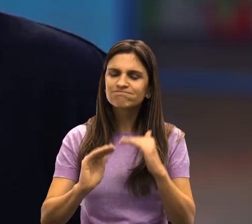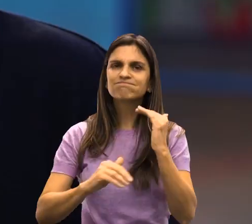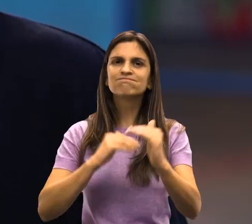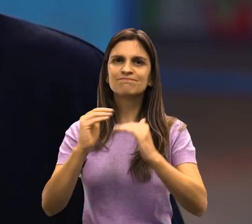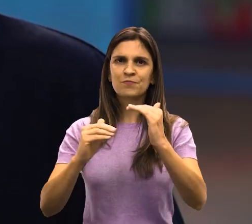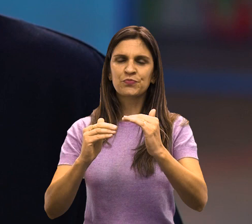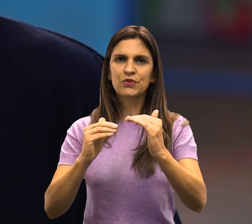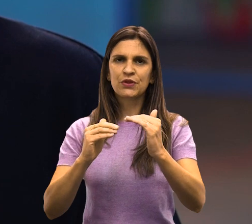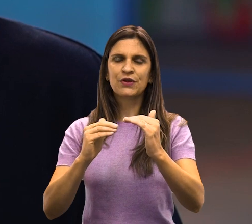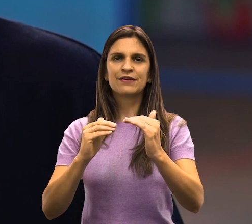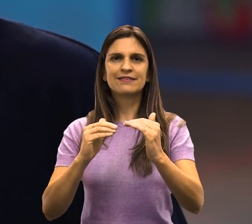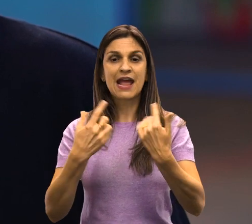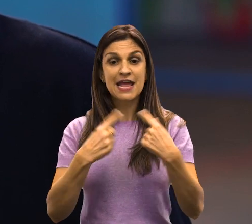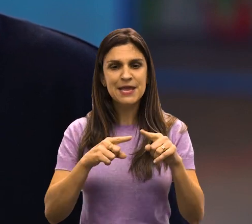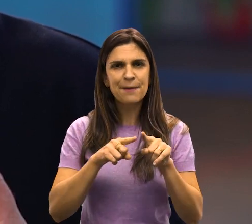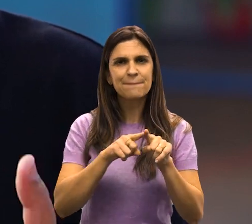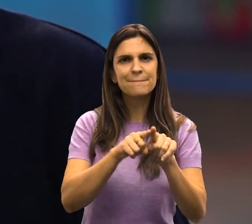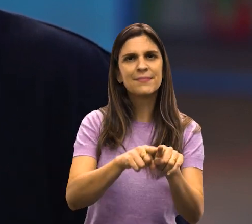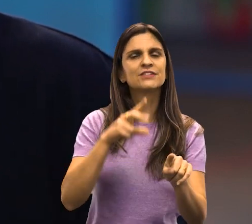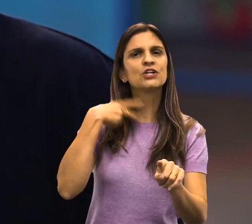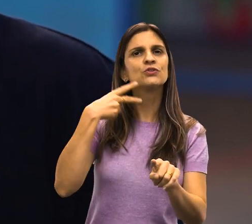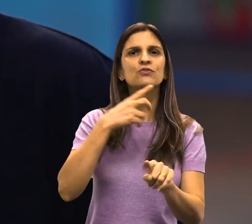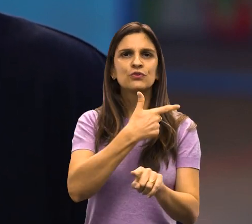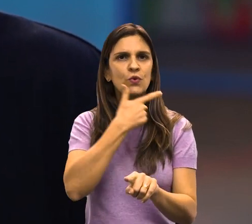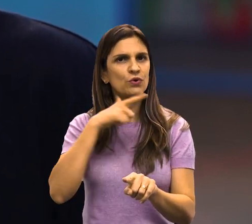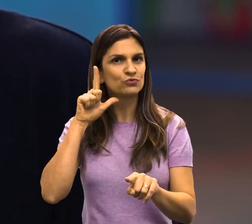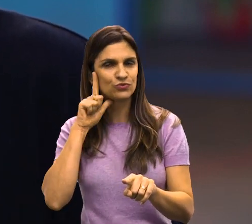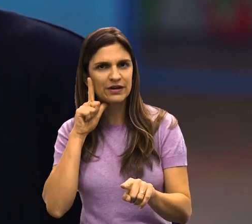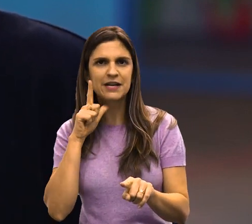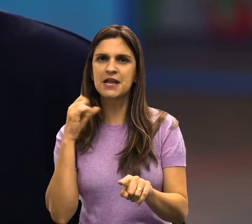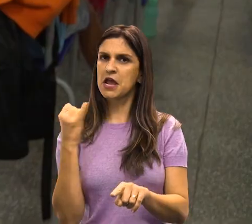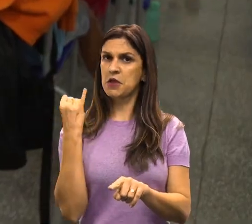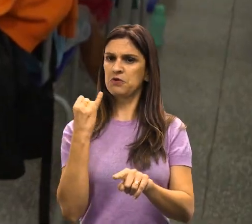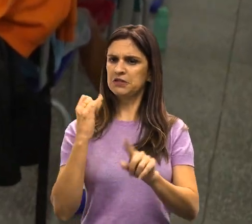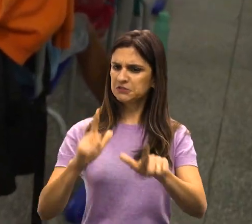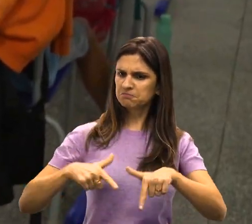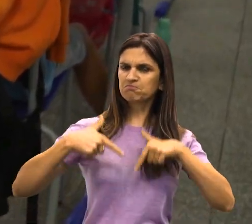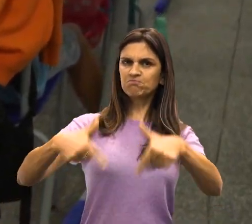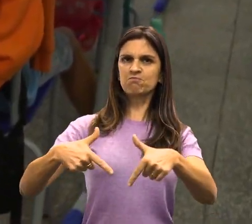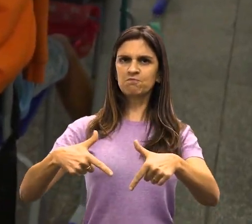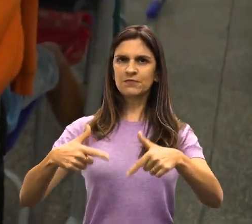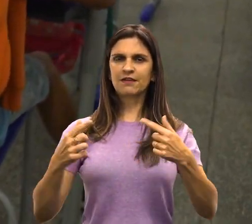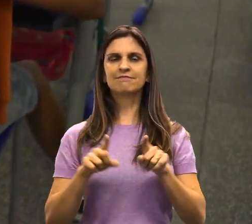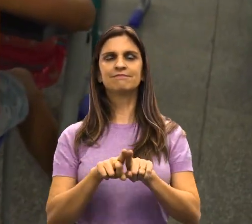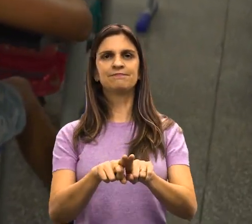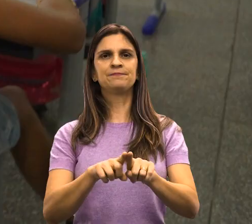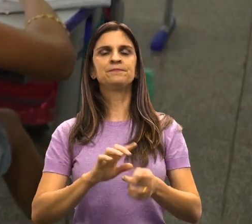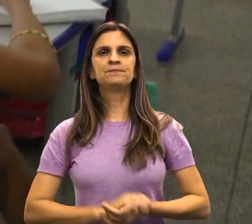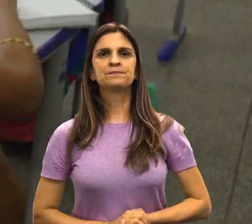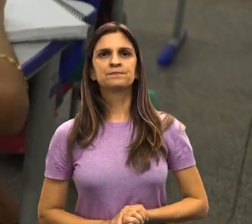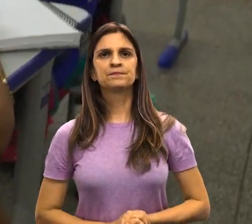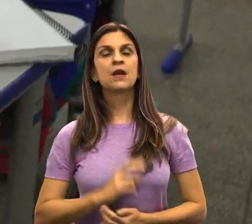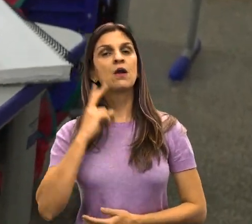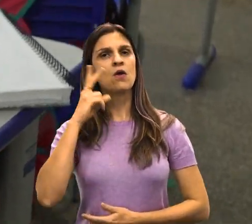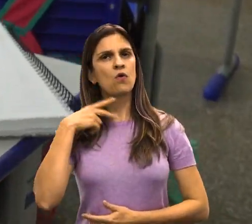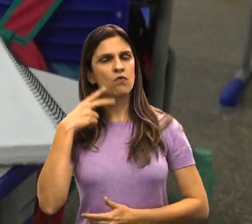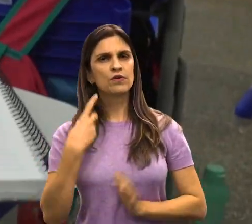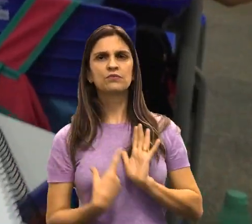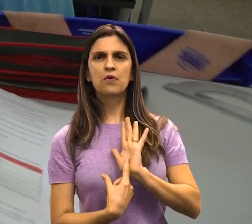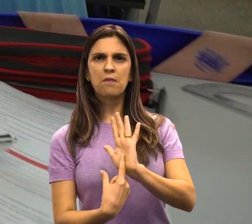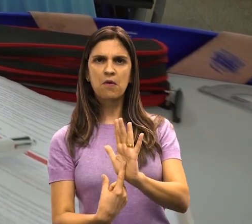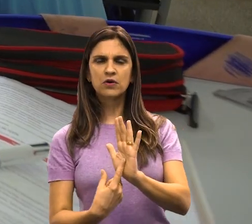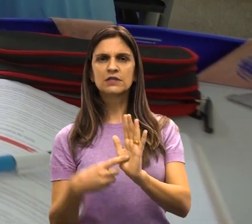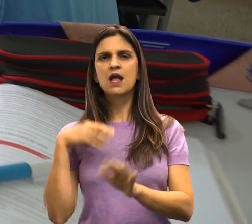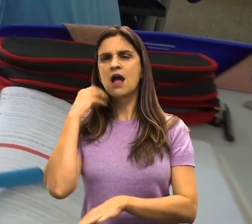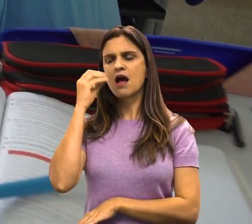Juari, que a cada dia está lutando e vencendo uma batalha pelos professores. O parlamentar trouxe na bagagem a sua